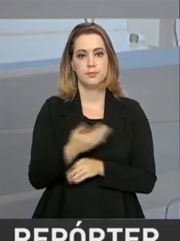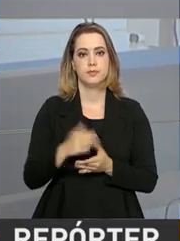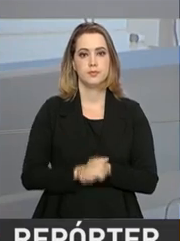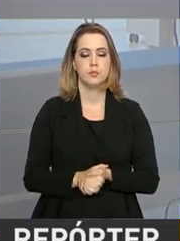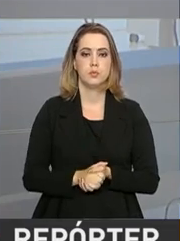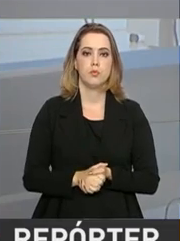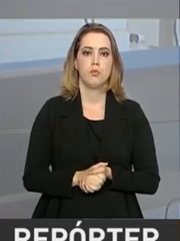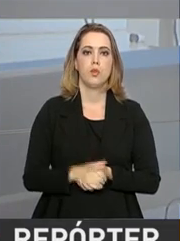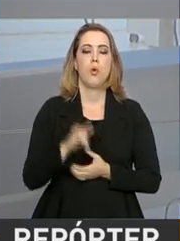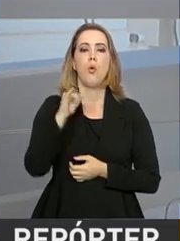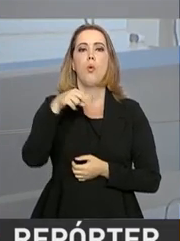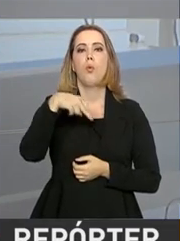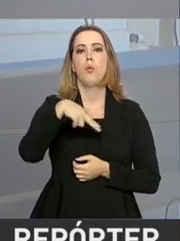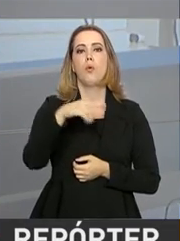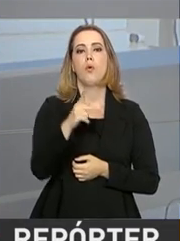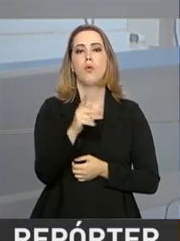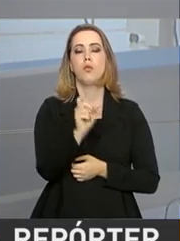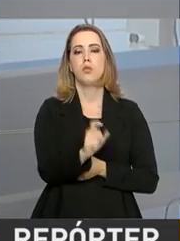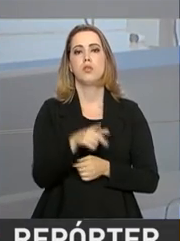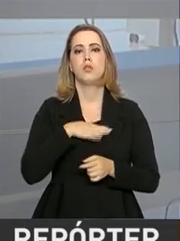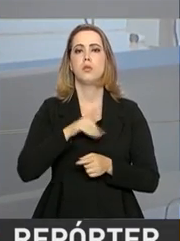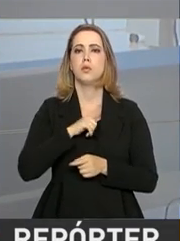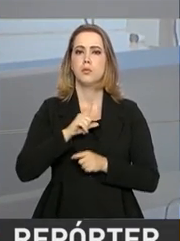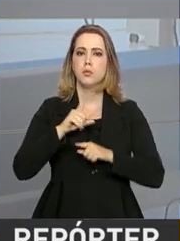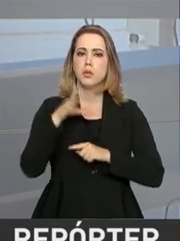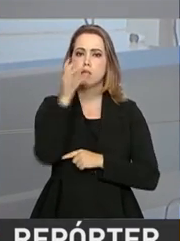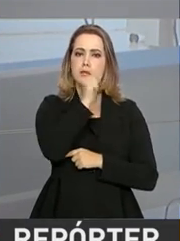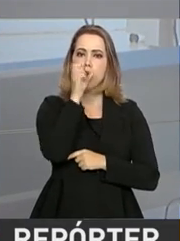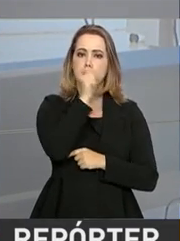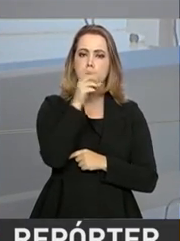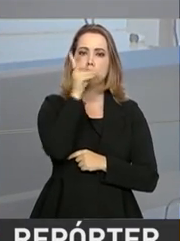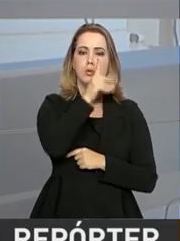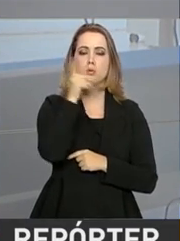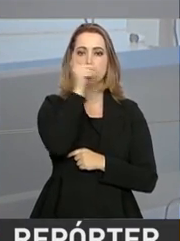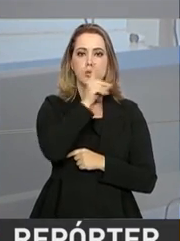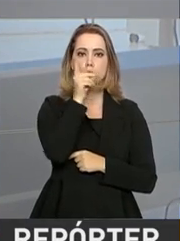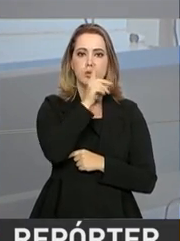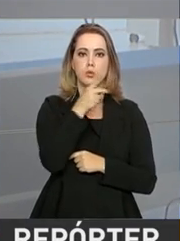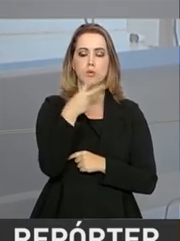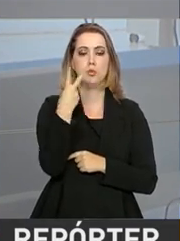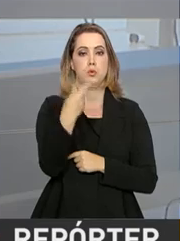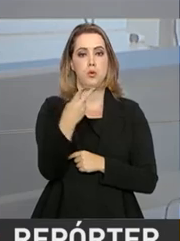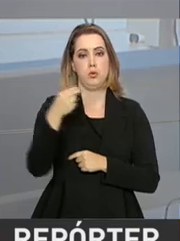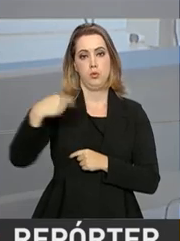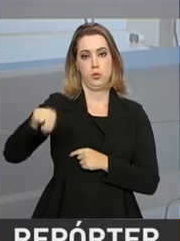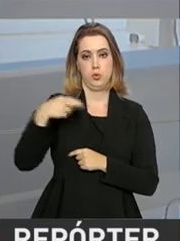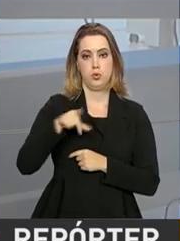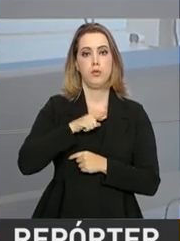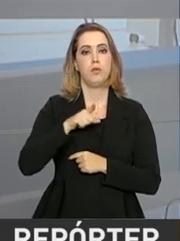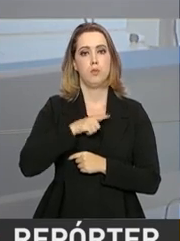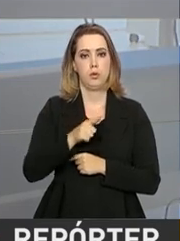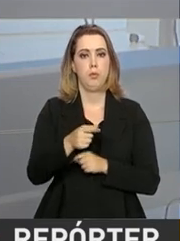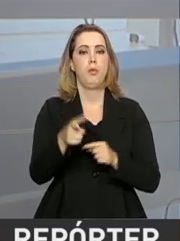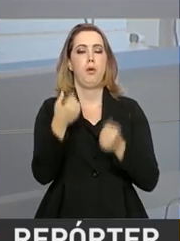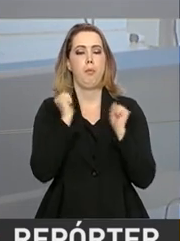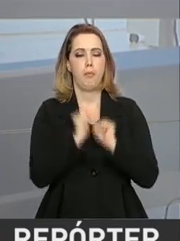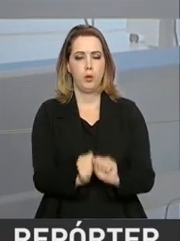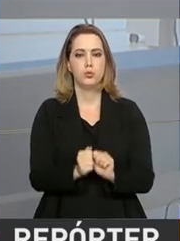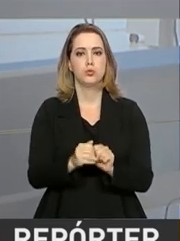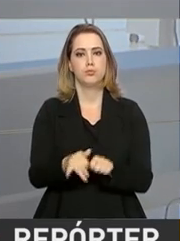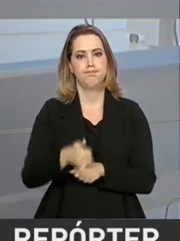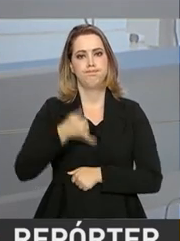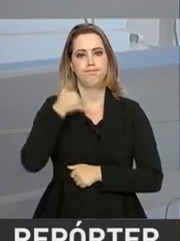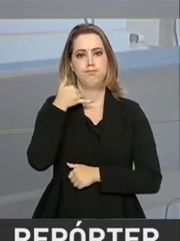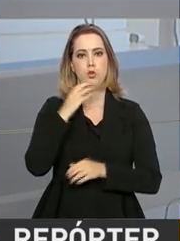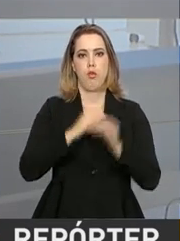0800-616161. O INEP também preparou plantões de atendimento no fim de semana e no feriado de finados, em 2 de novembro. As provas do Enem estão marcadas para